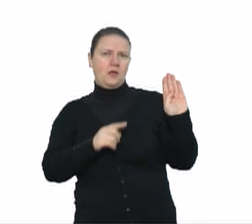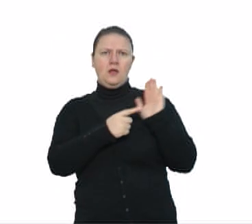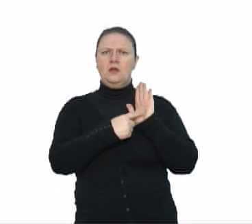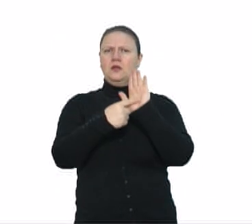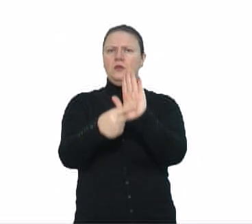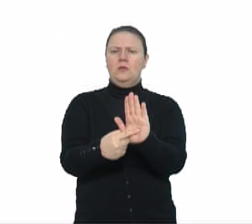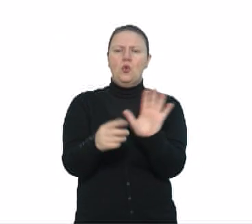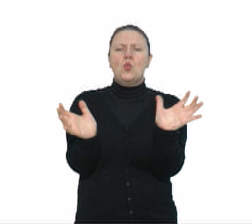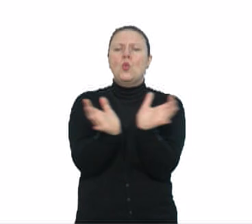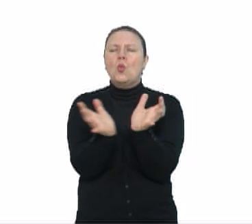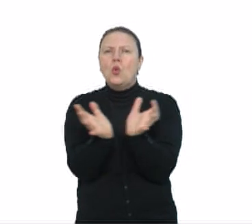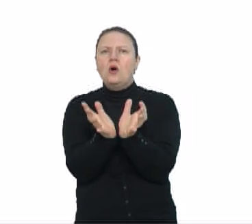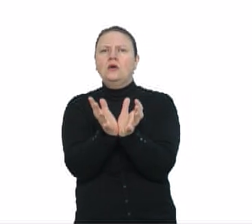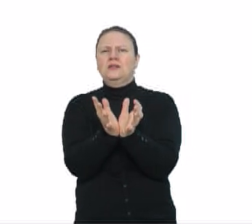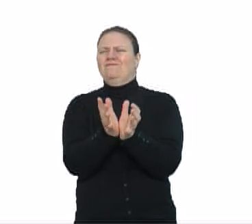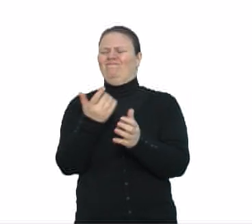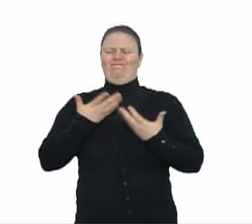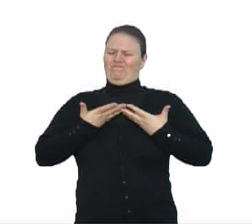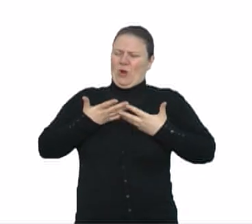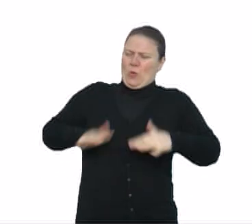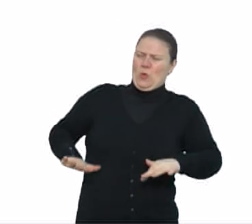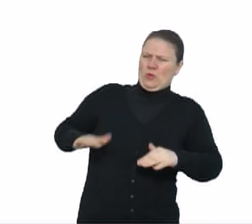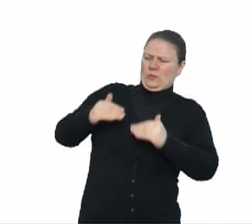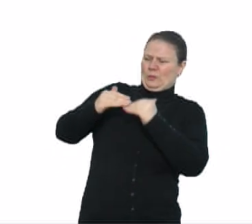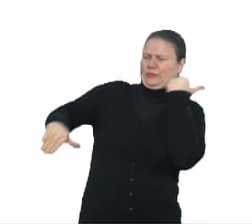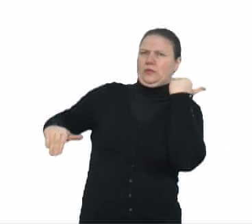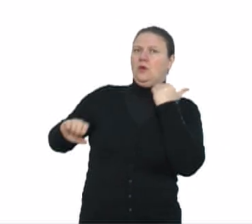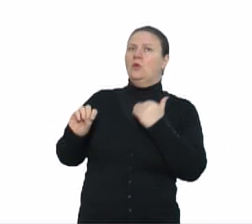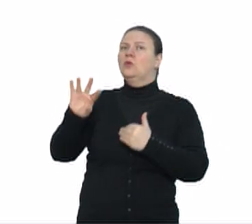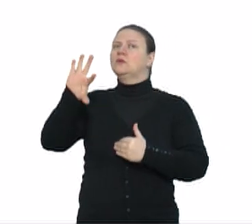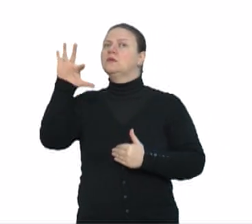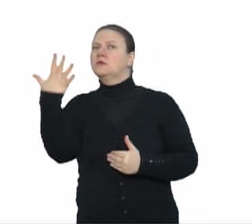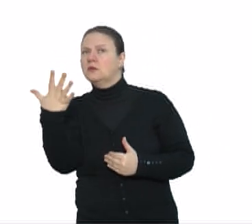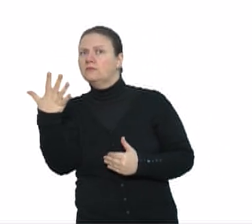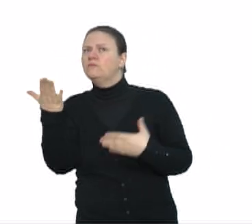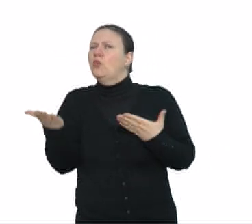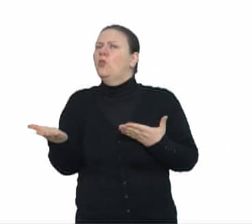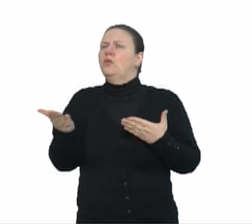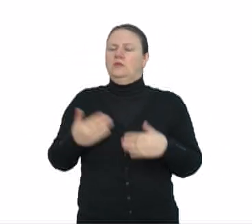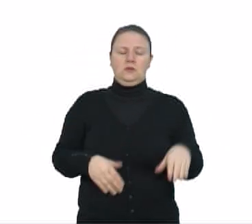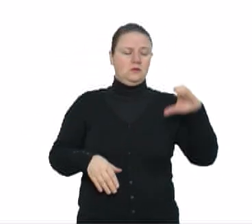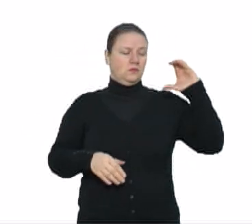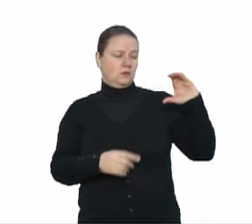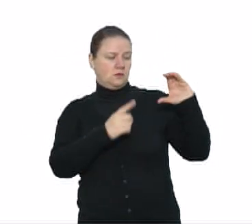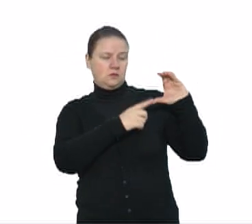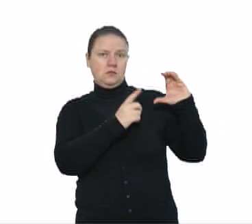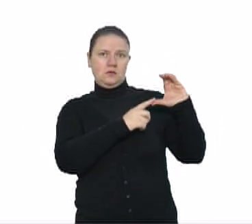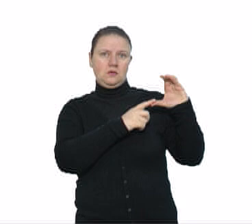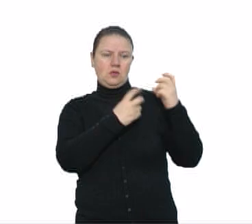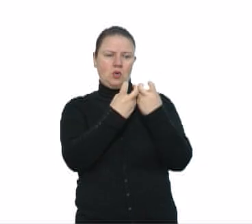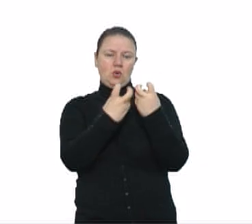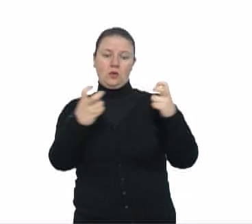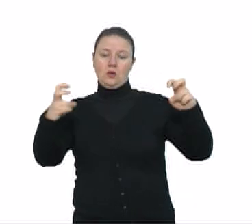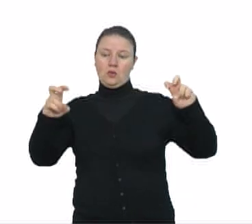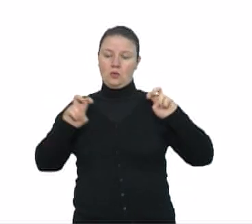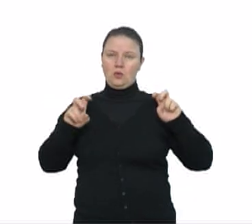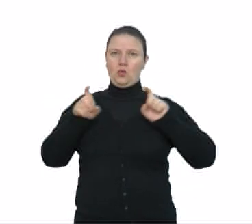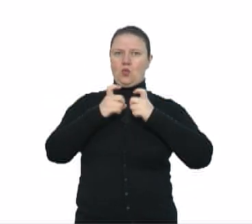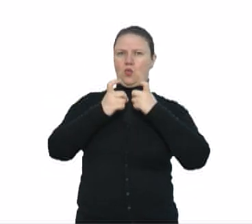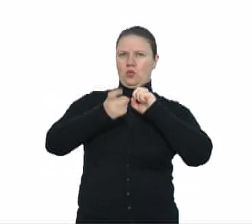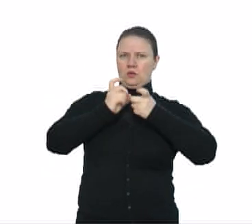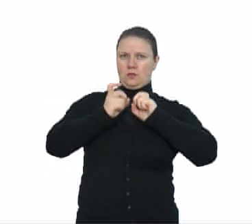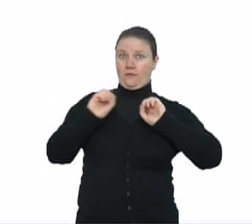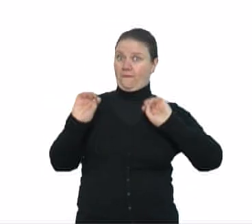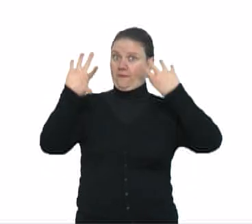maneira coletiva o seu desagrado contra um acontecimento ou uma situação. C. Reunião de pessoas para fazer uma